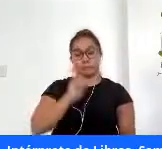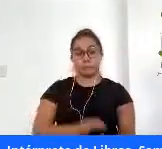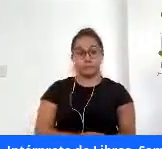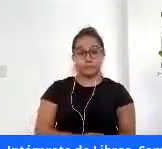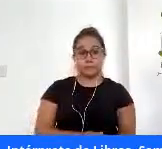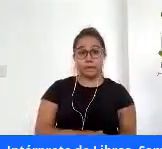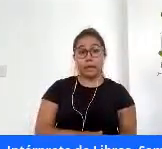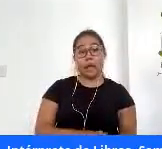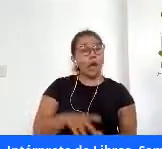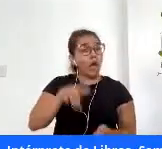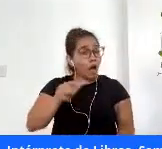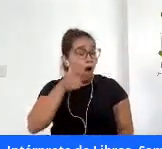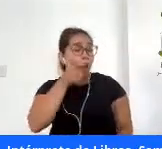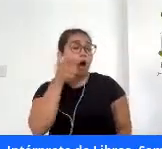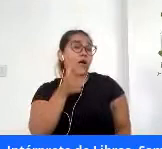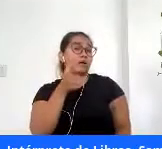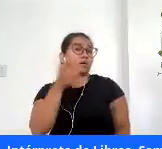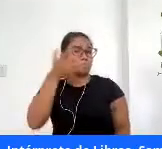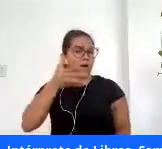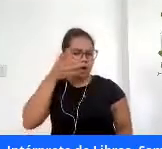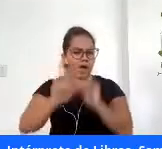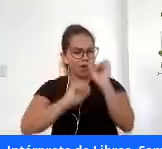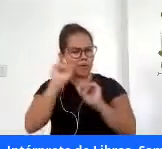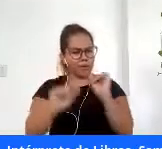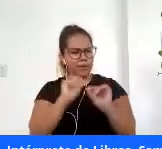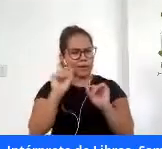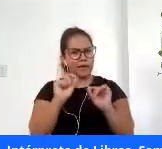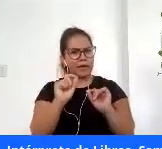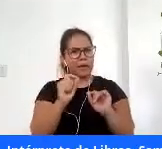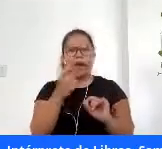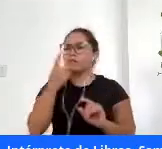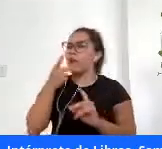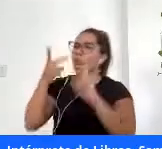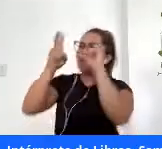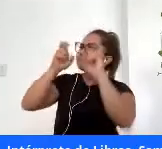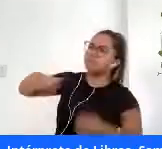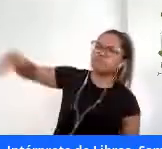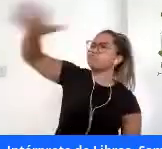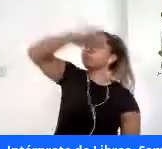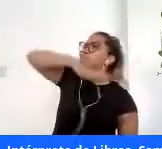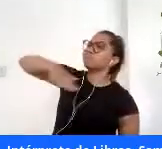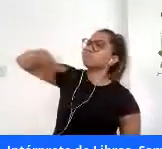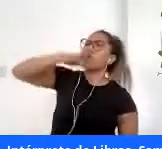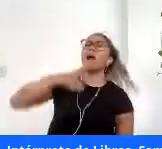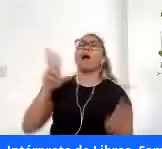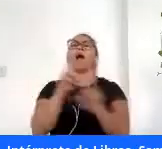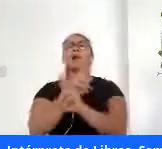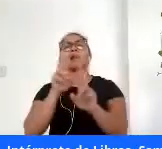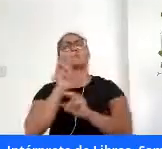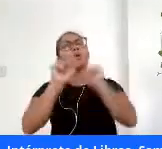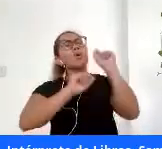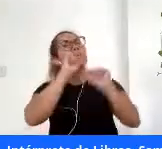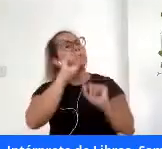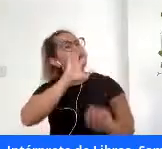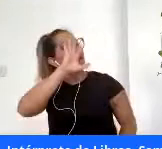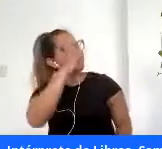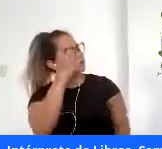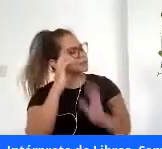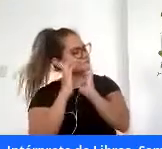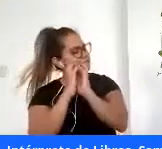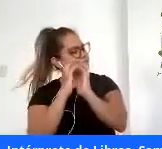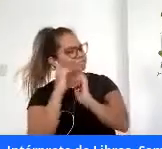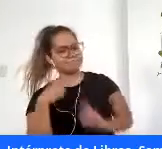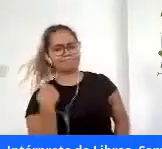o intuito dessa palestra é trazer para vocês um apanhado geral em relação ao que está acontecendo com o cérebro, né? Então, por